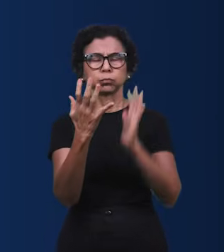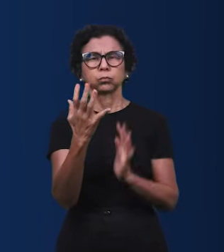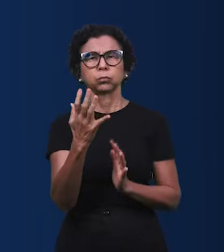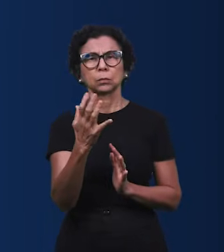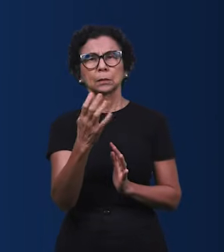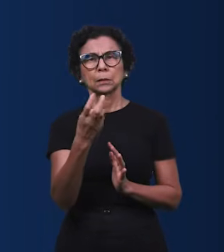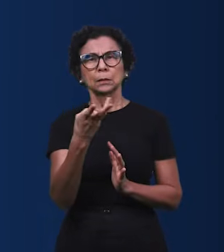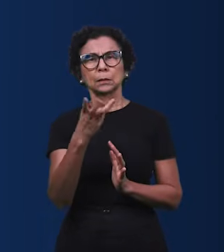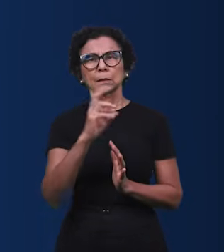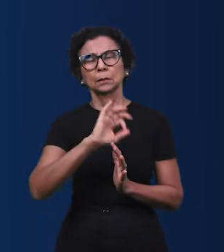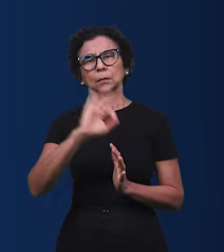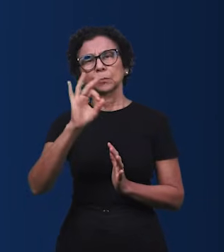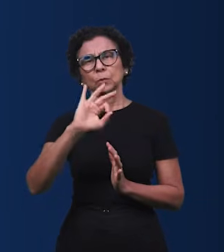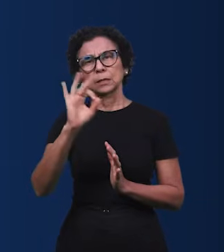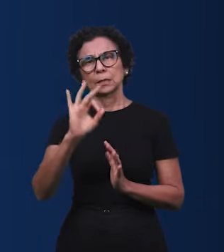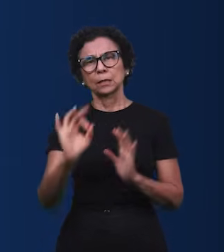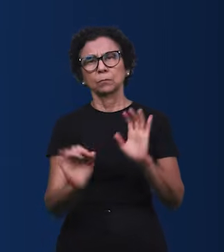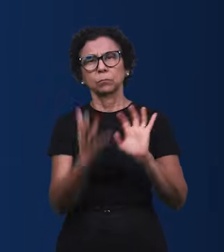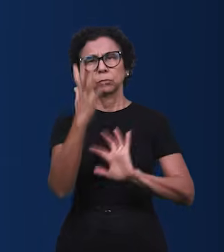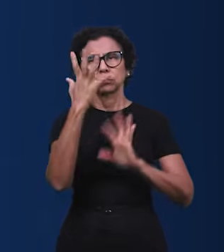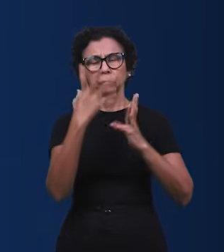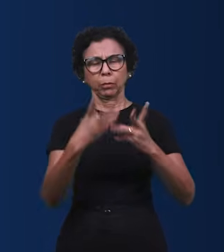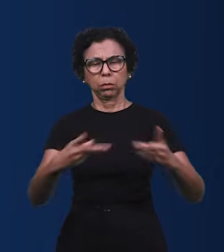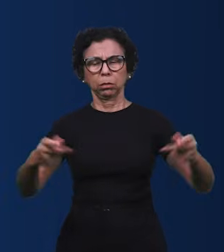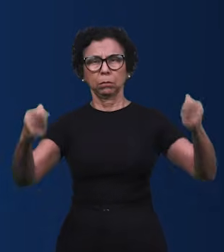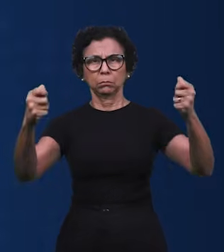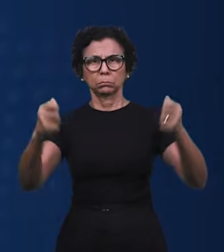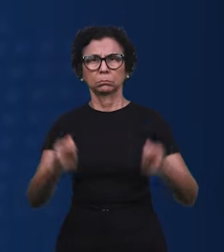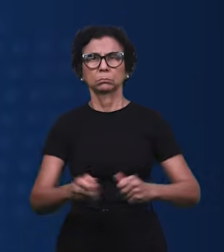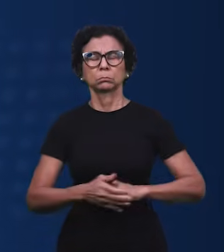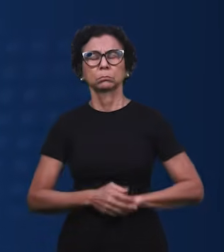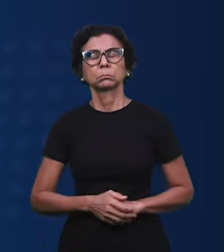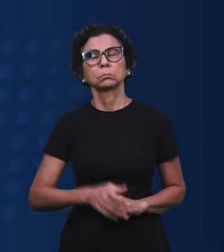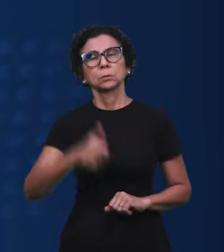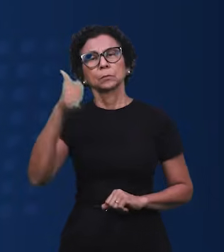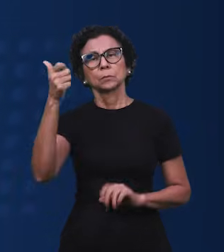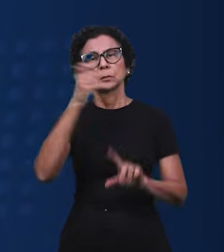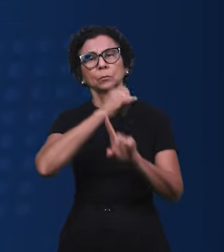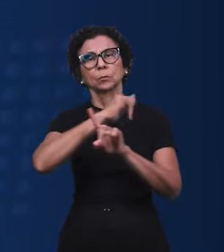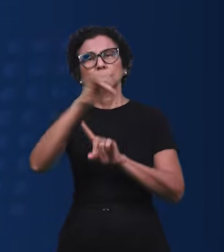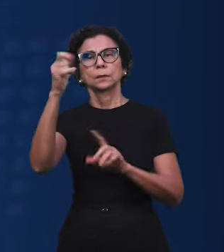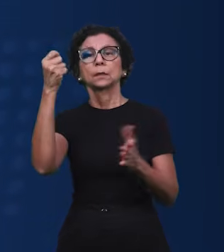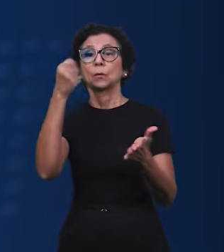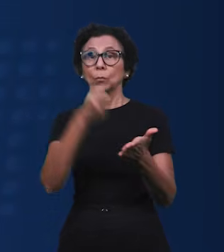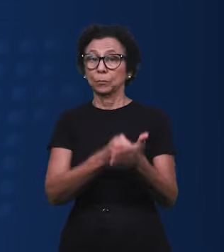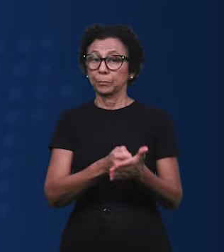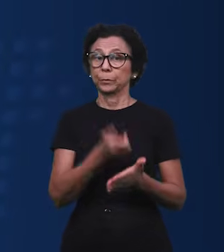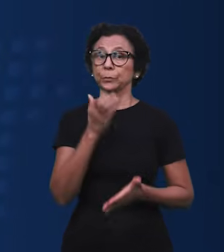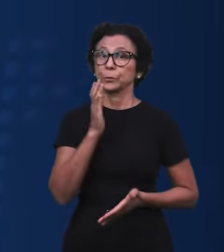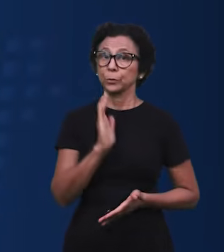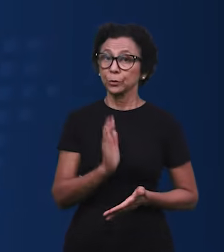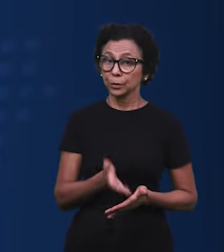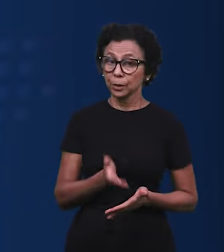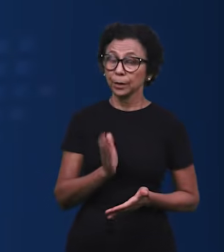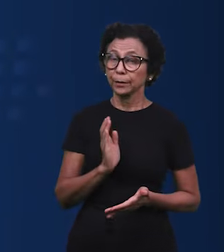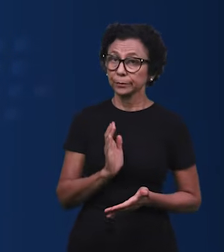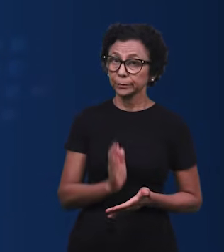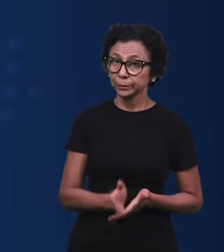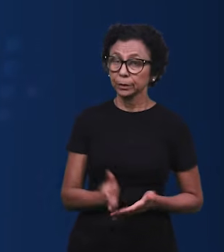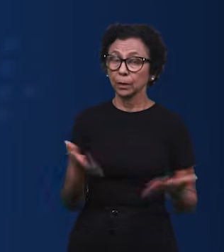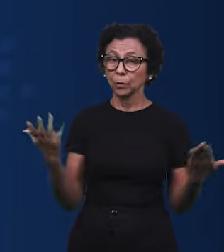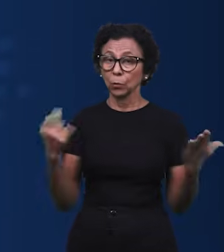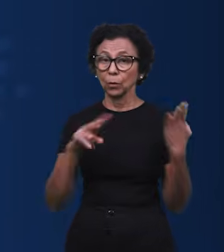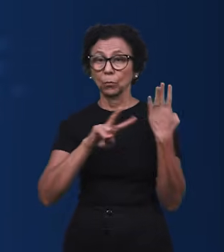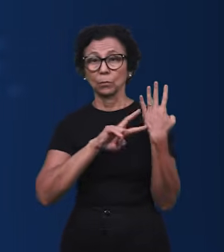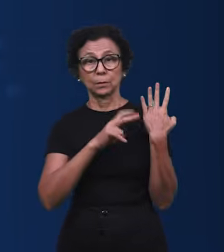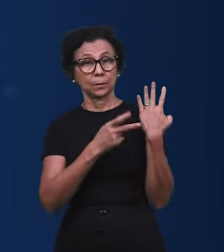a terça parte das árvores, e toda a erva verde foi queimada. Essa primeira trombeta já tocou, e nós estamos vivendo